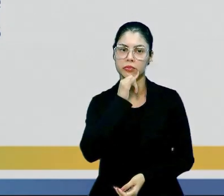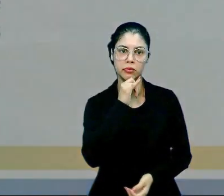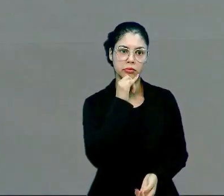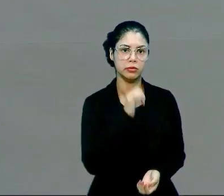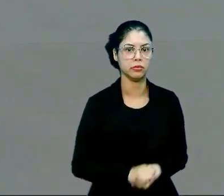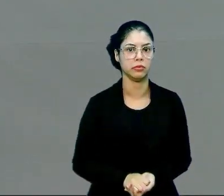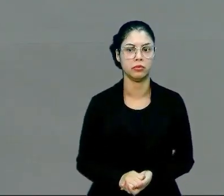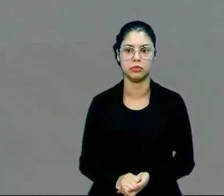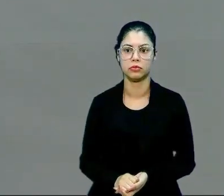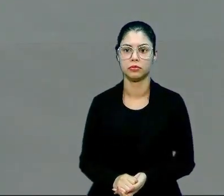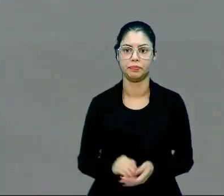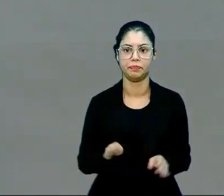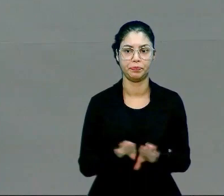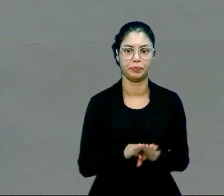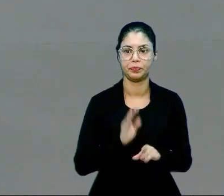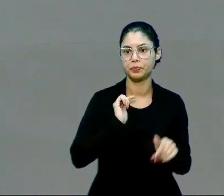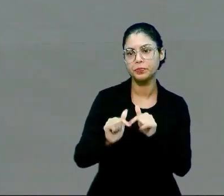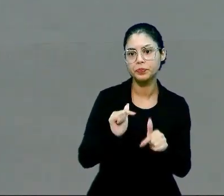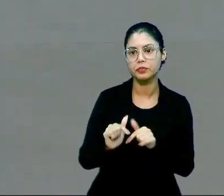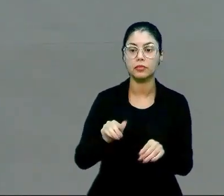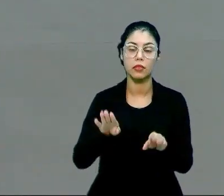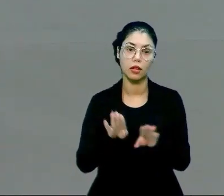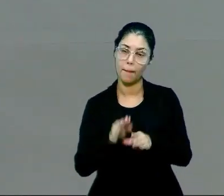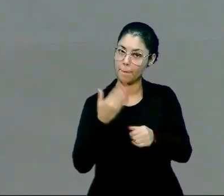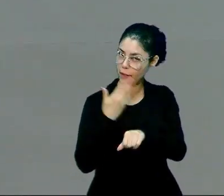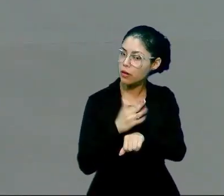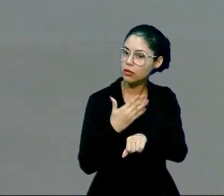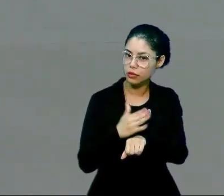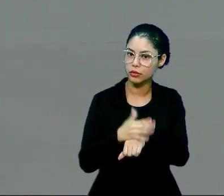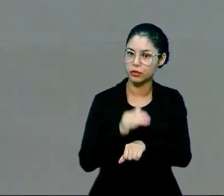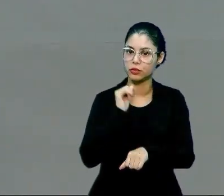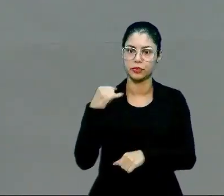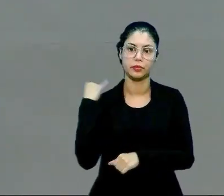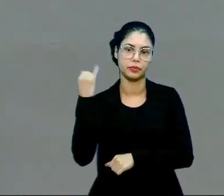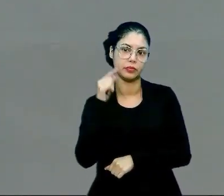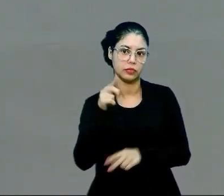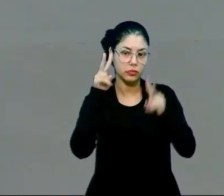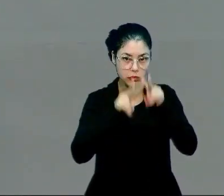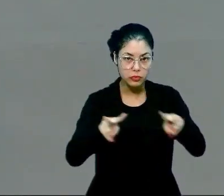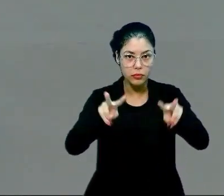exemplo, porque nós trabalhamos com a parte prática. Eu acho importante que vocês